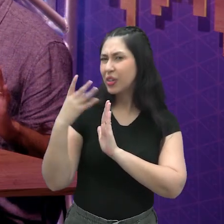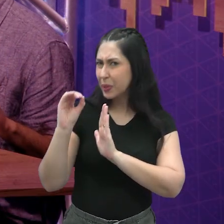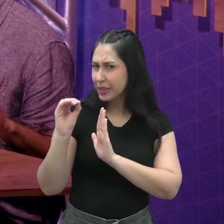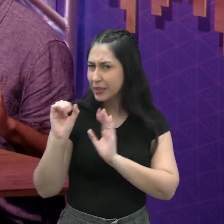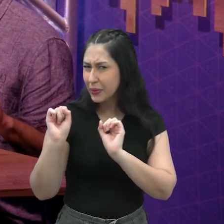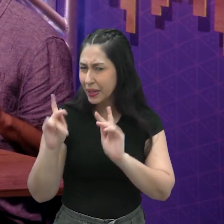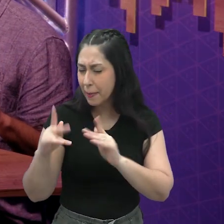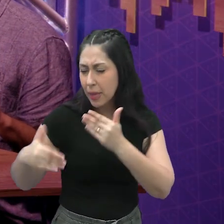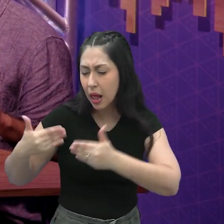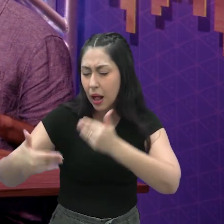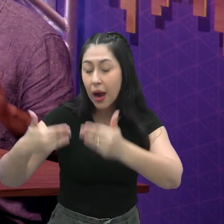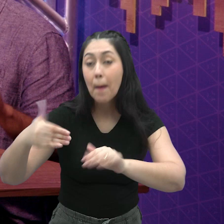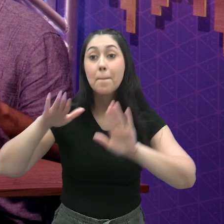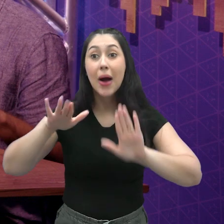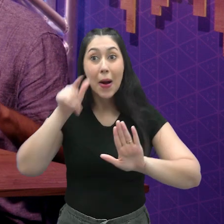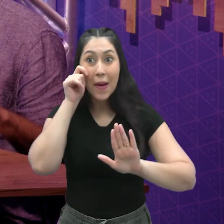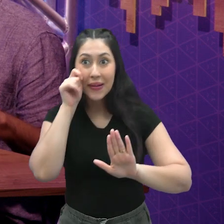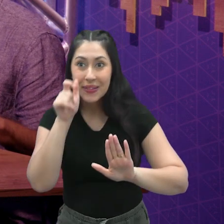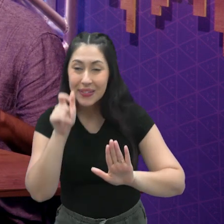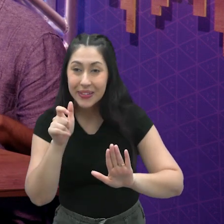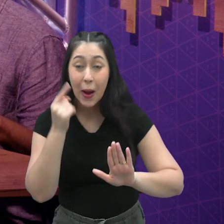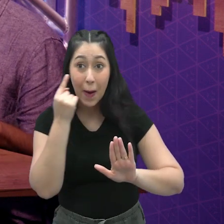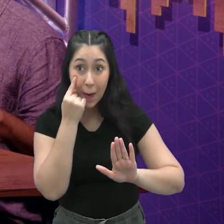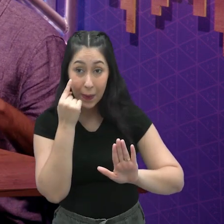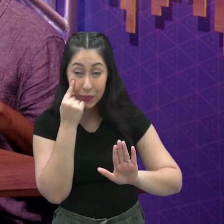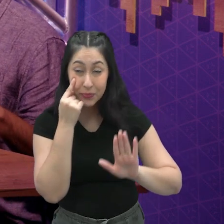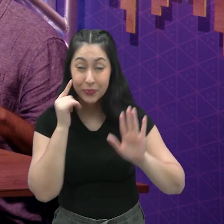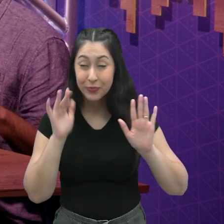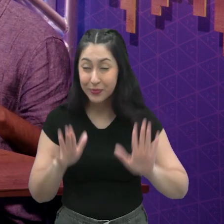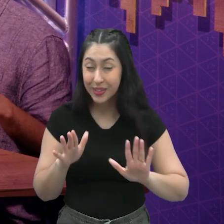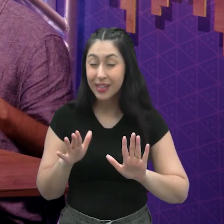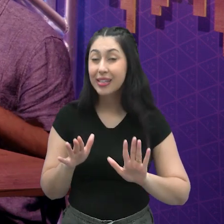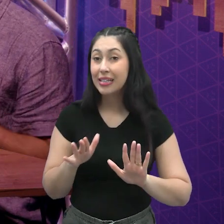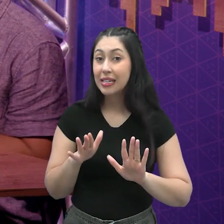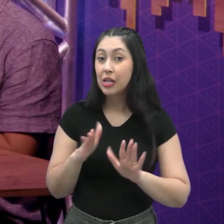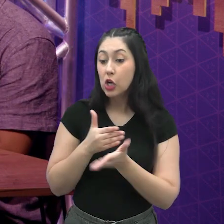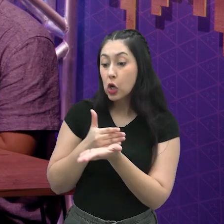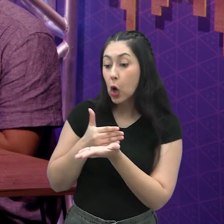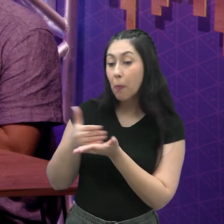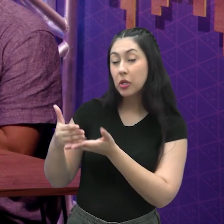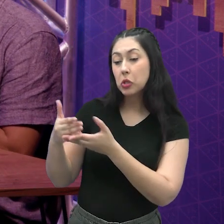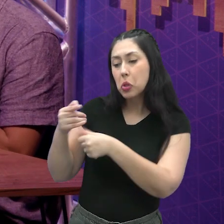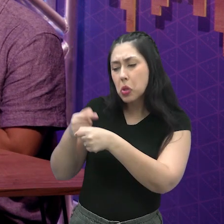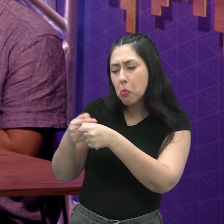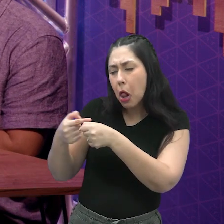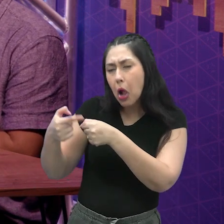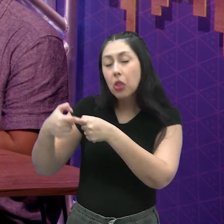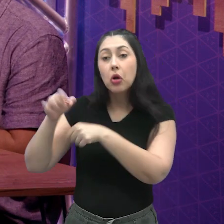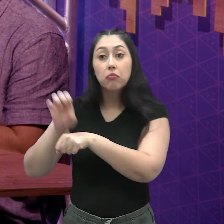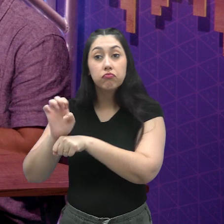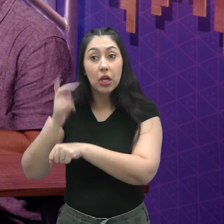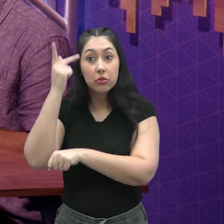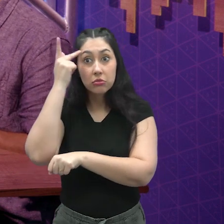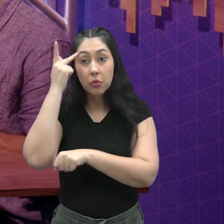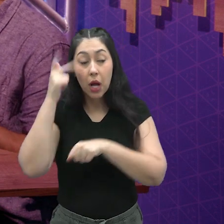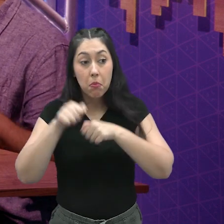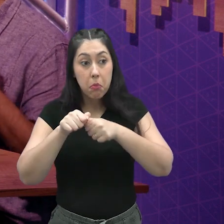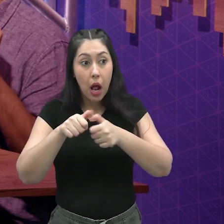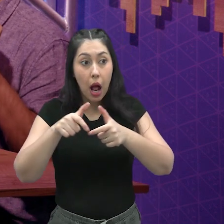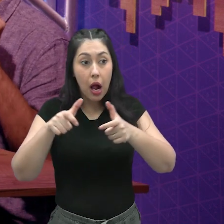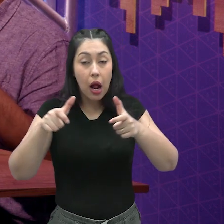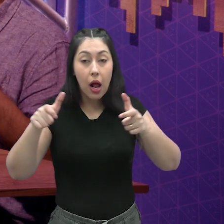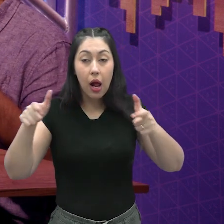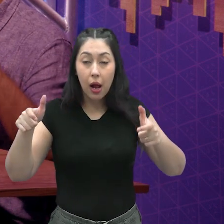isso. Beleza? E olha só que interessante, né? Como a gente fala, nasceu ali no interior de São Paulo, e aí começou a